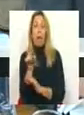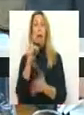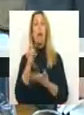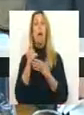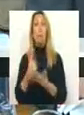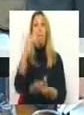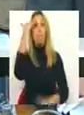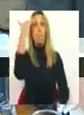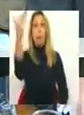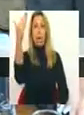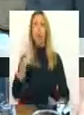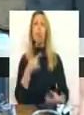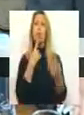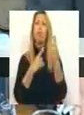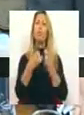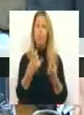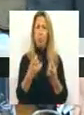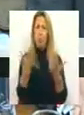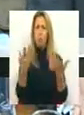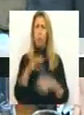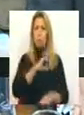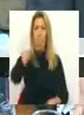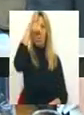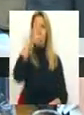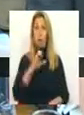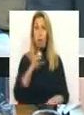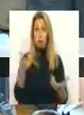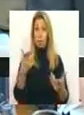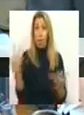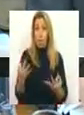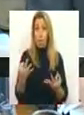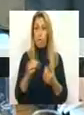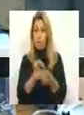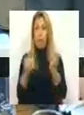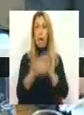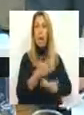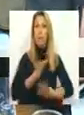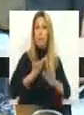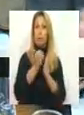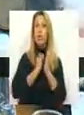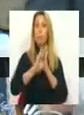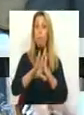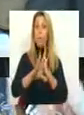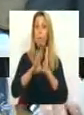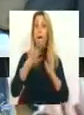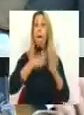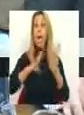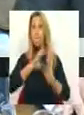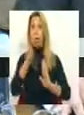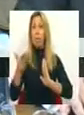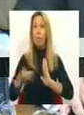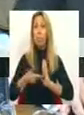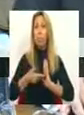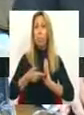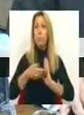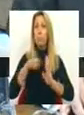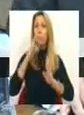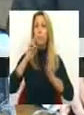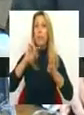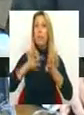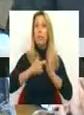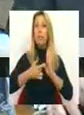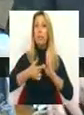de facto, alterar esse mesmo despacho no sentido de incluir os TESPs. Quando da